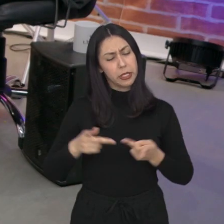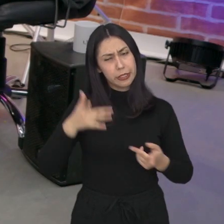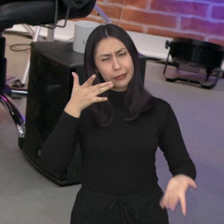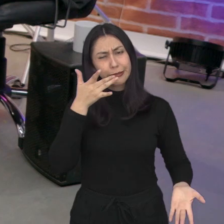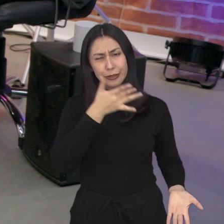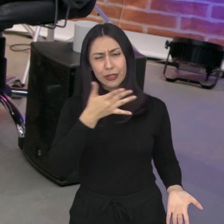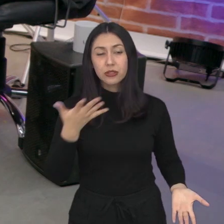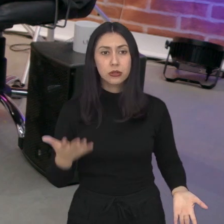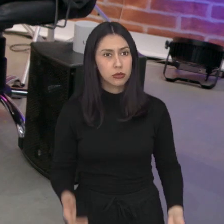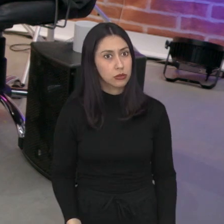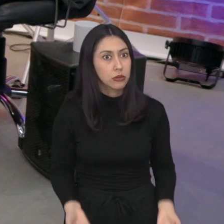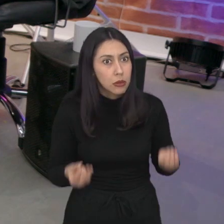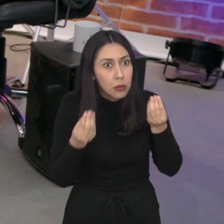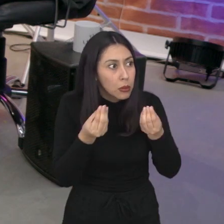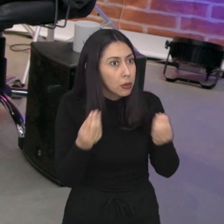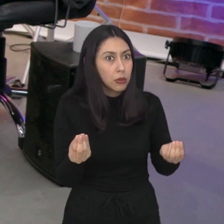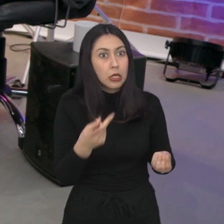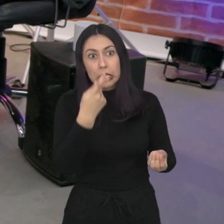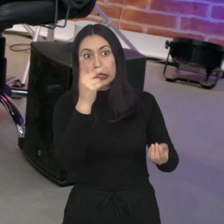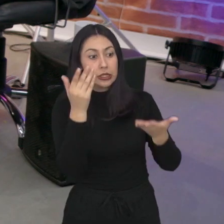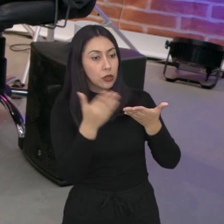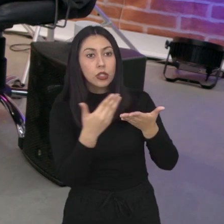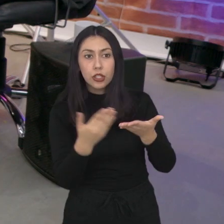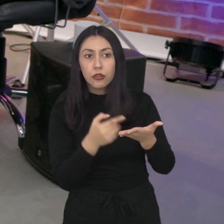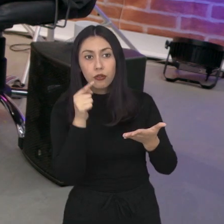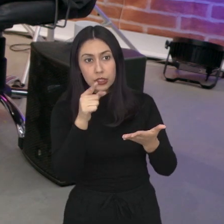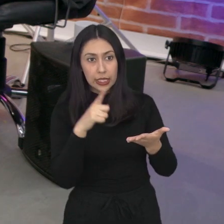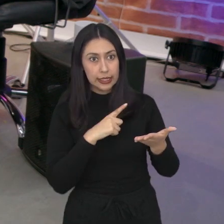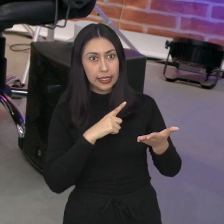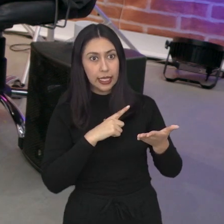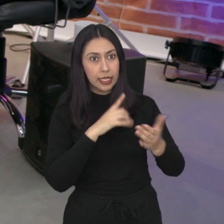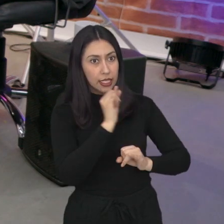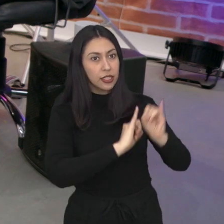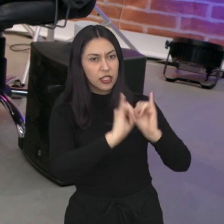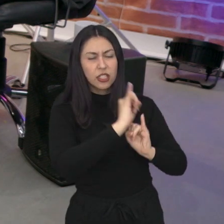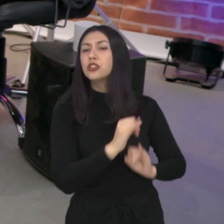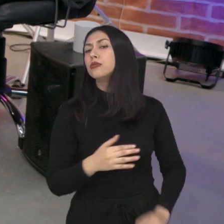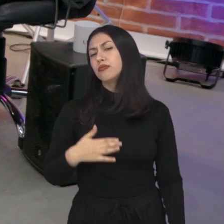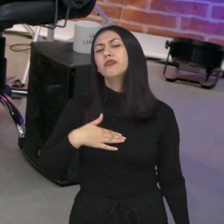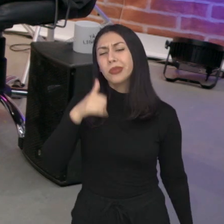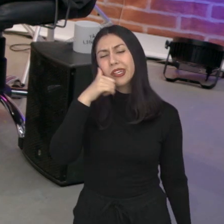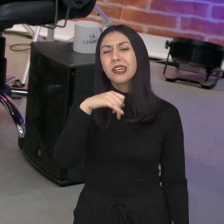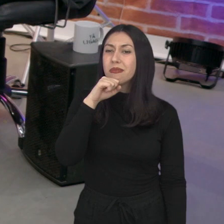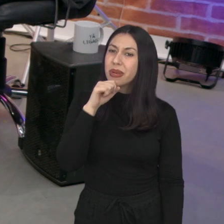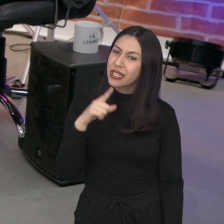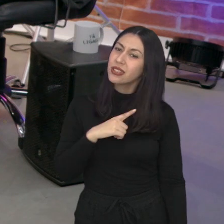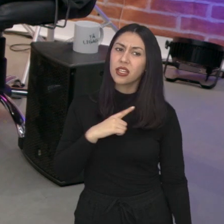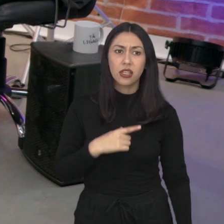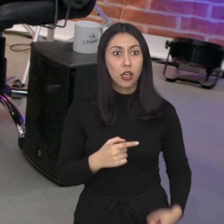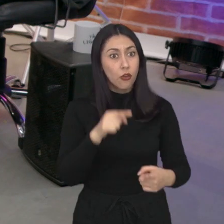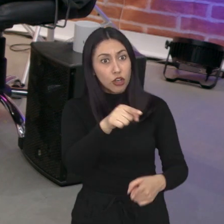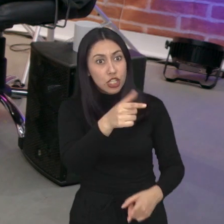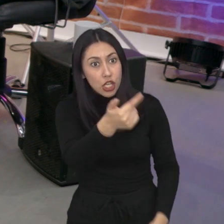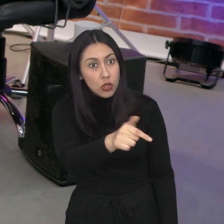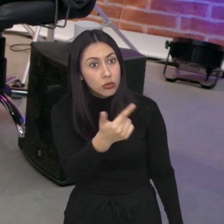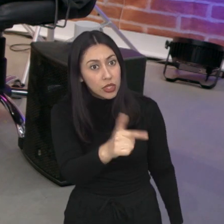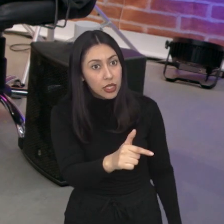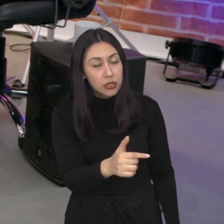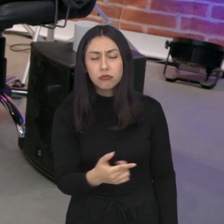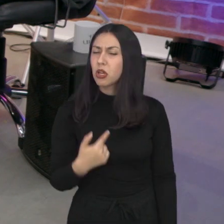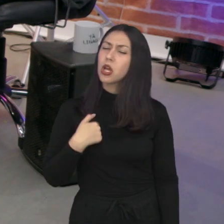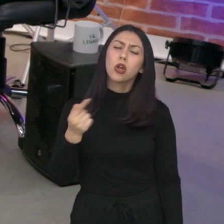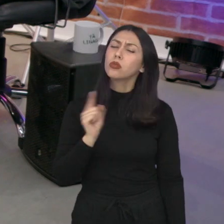pizza. Caraca, mano, mas esse é o livro, você tem ele em mídia digital, alguma coisa Não, do minha tipo. mãe tem. Ah, bom, você não tem só. Eu não